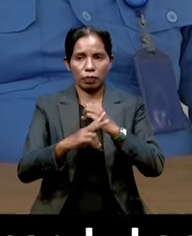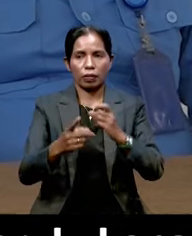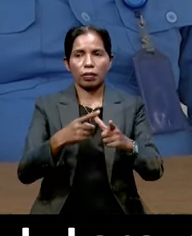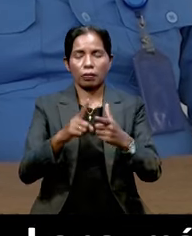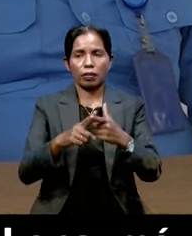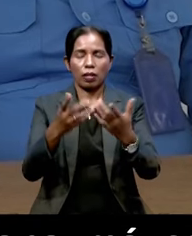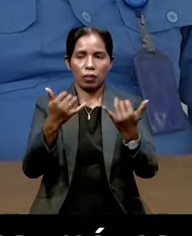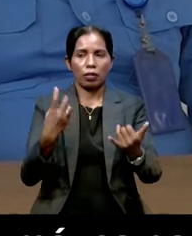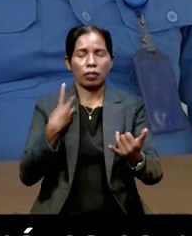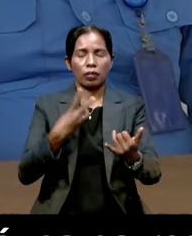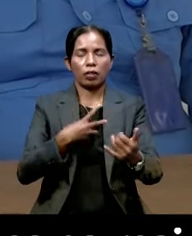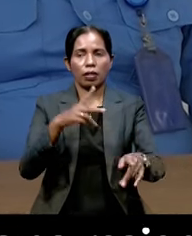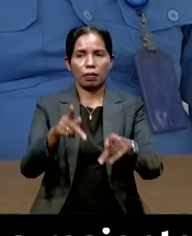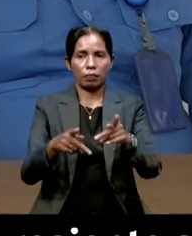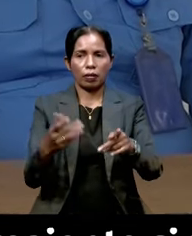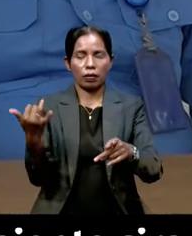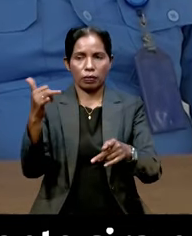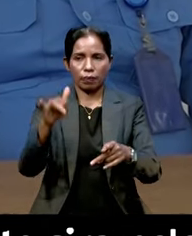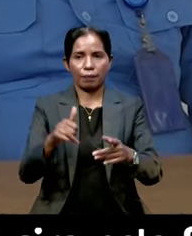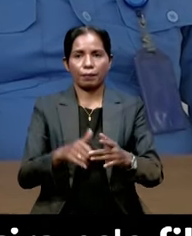agora rau kita ne suspeito sira ne ita